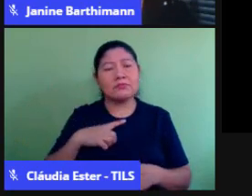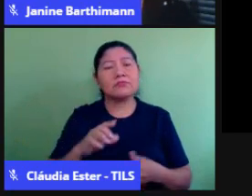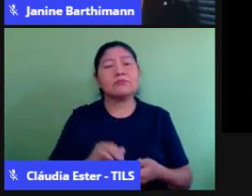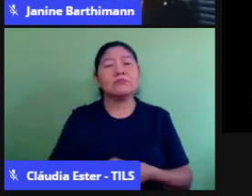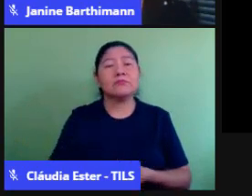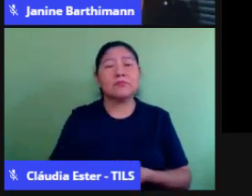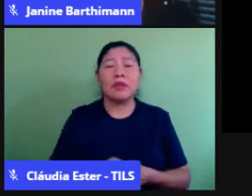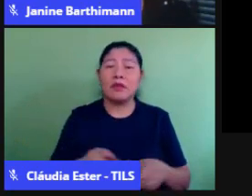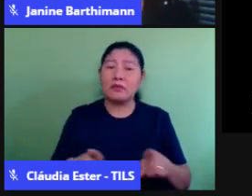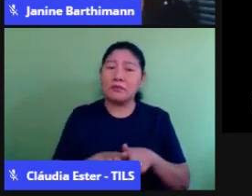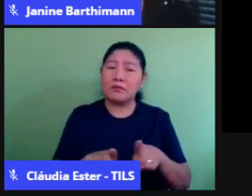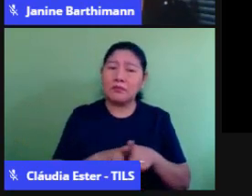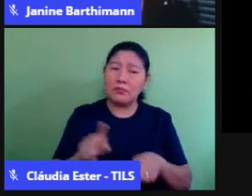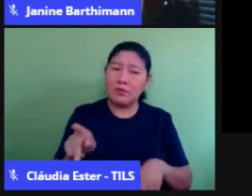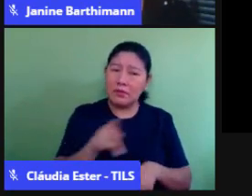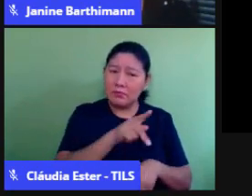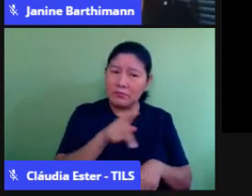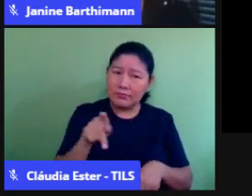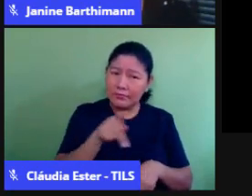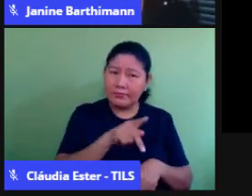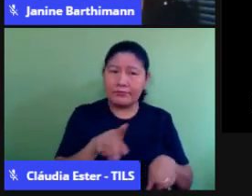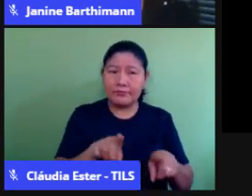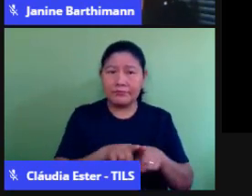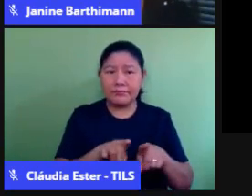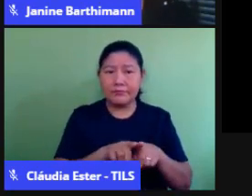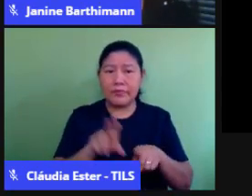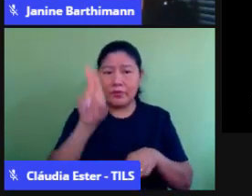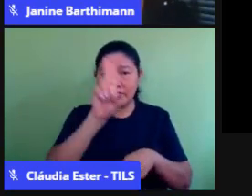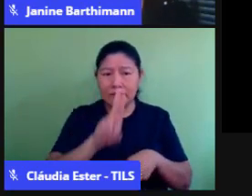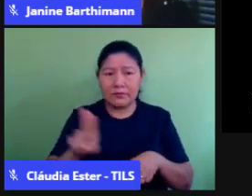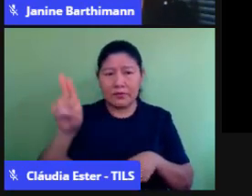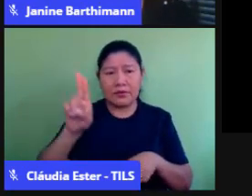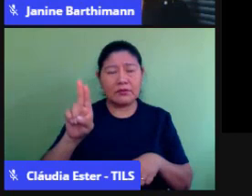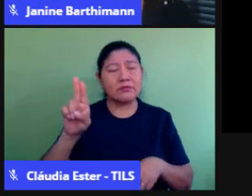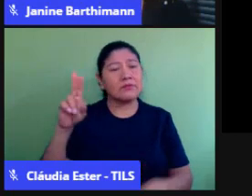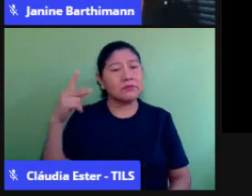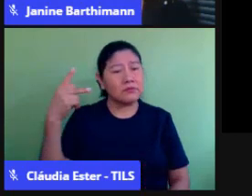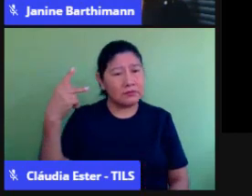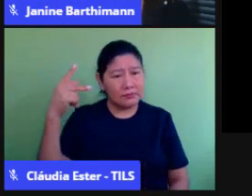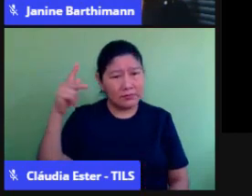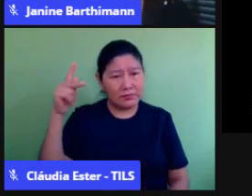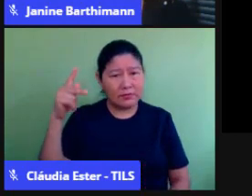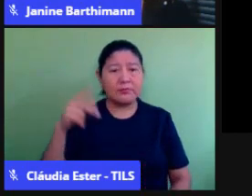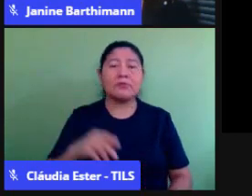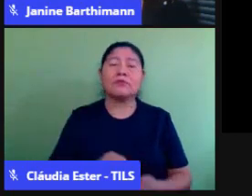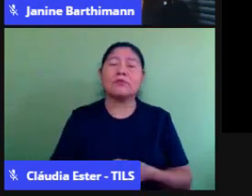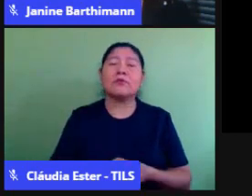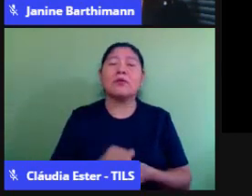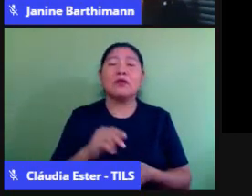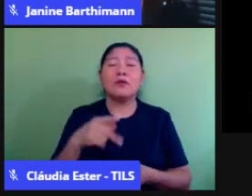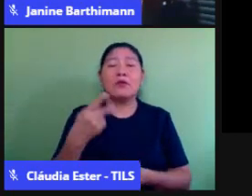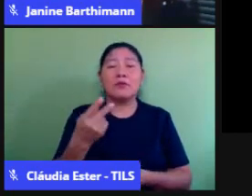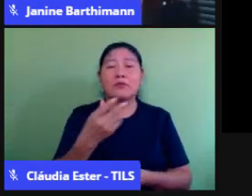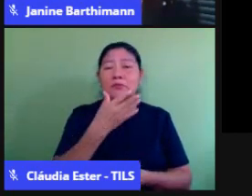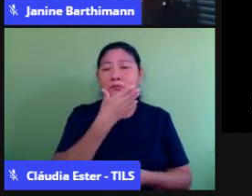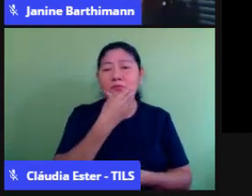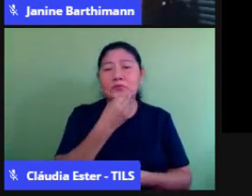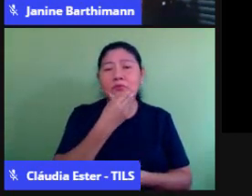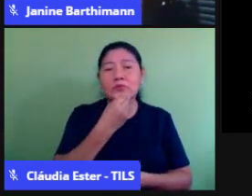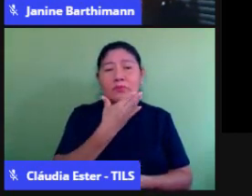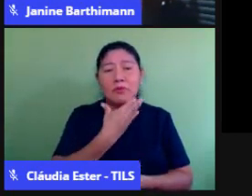professor da Universidade Federal de Pernambuco, e nosso patrono da educação